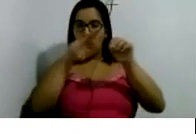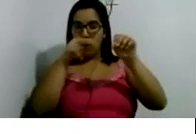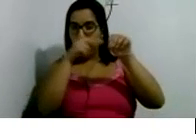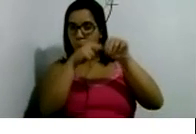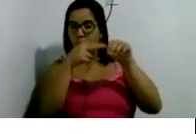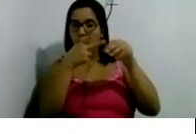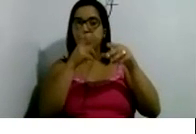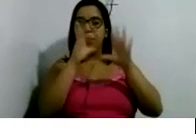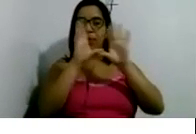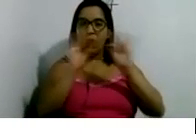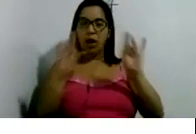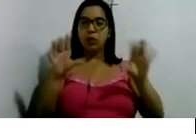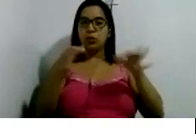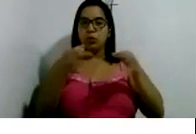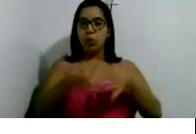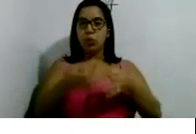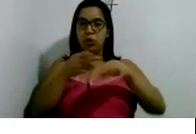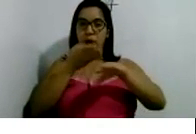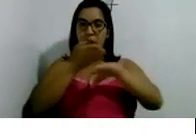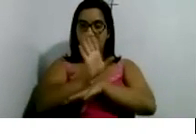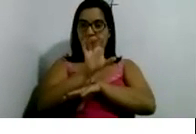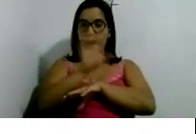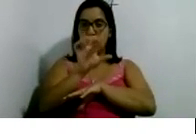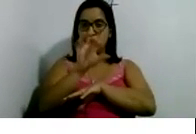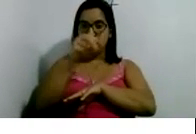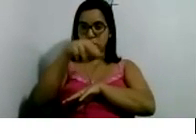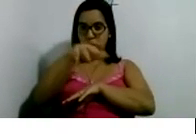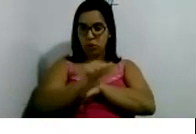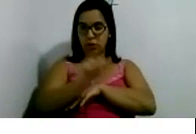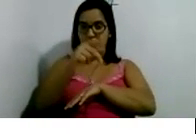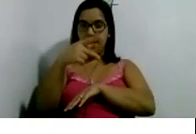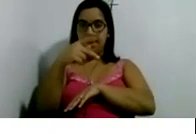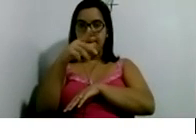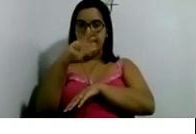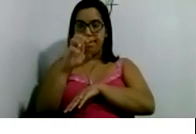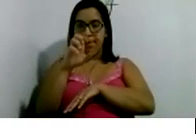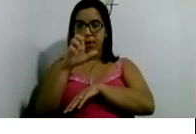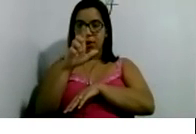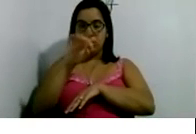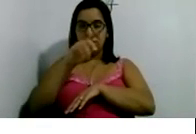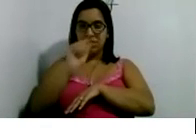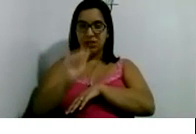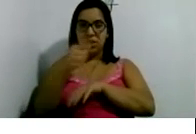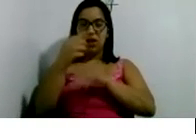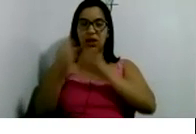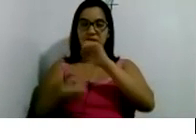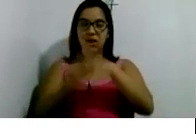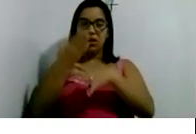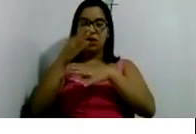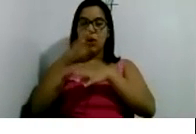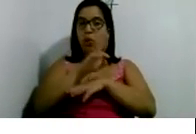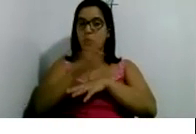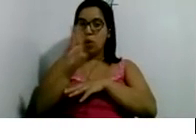O líquido uterino atravessa a zona pelúcida e forma uma cavidade blastocística